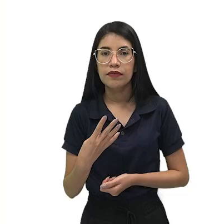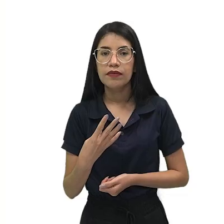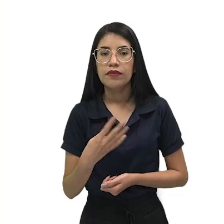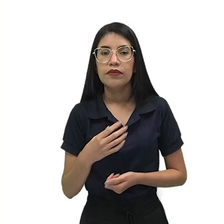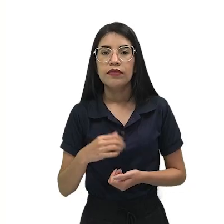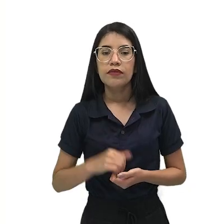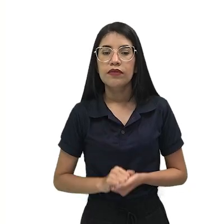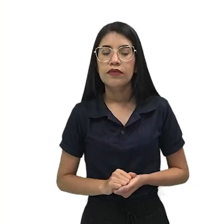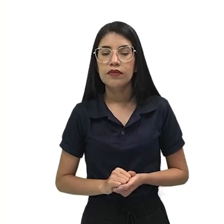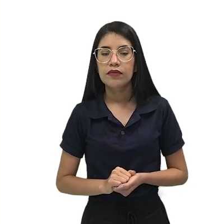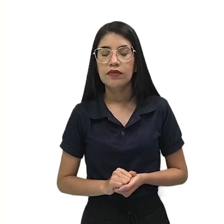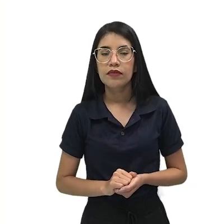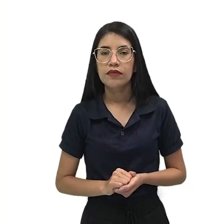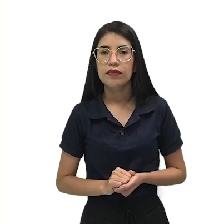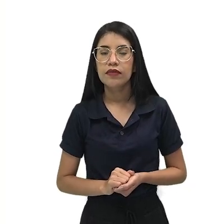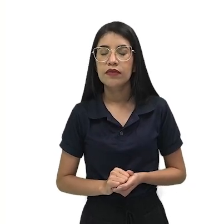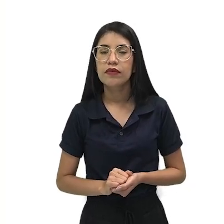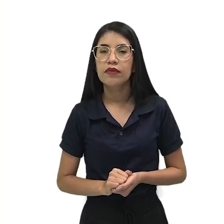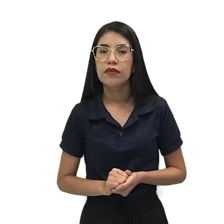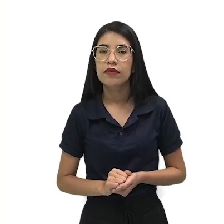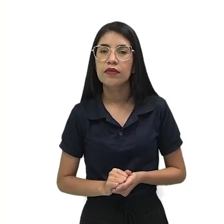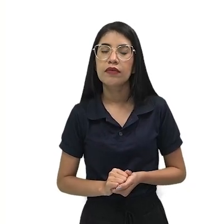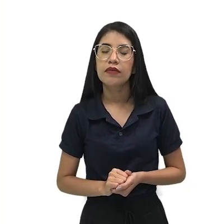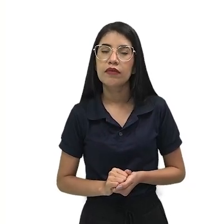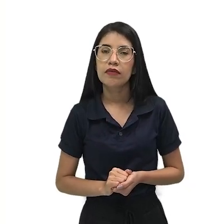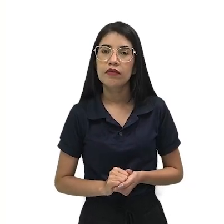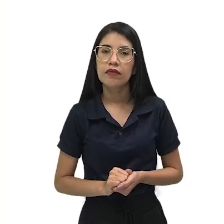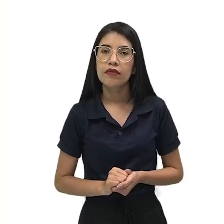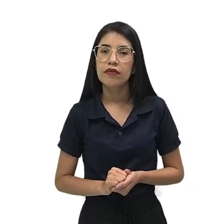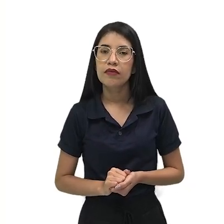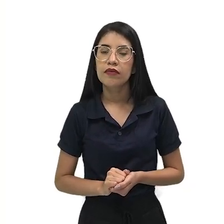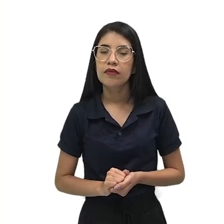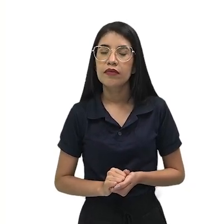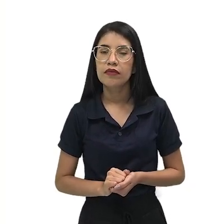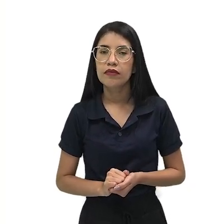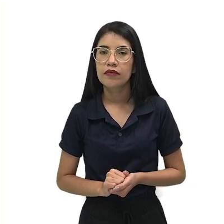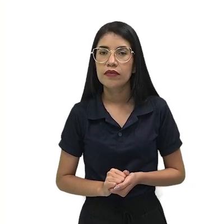64. E agora nós temos a parte